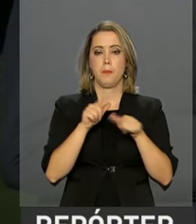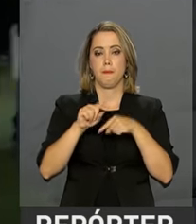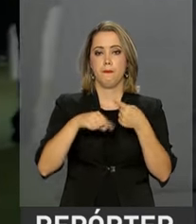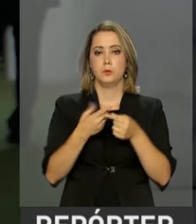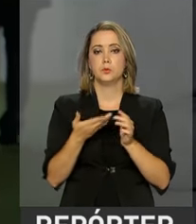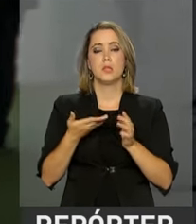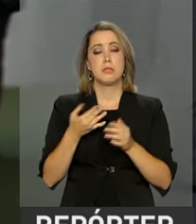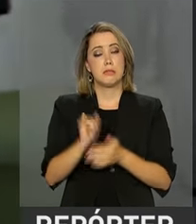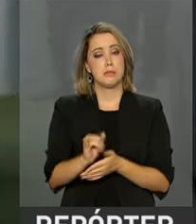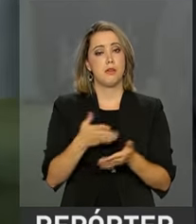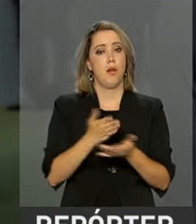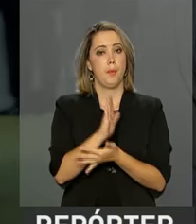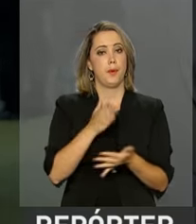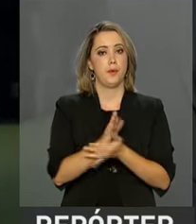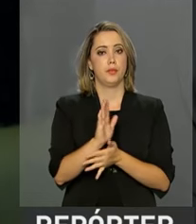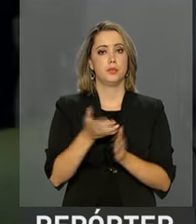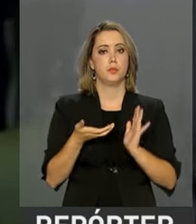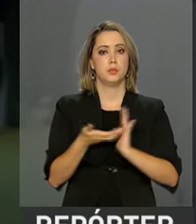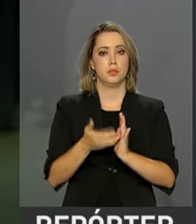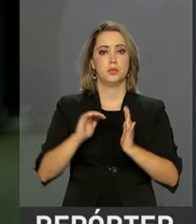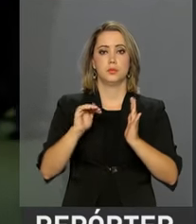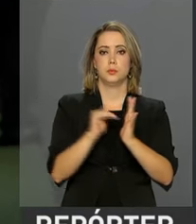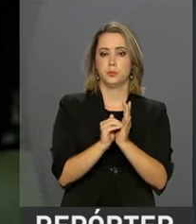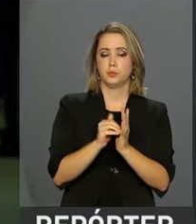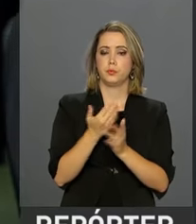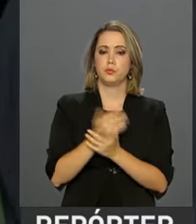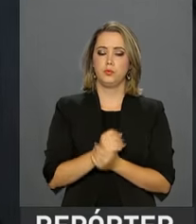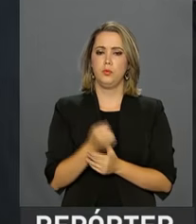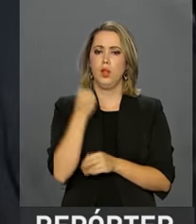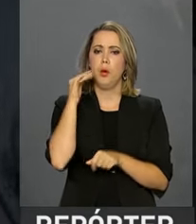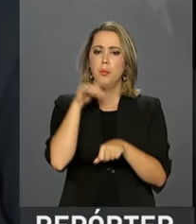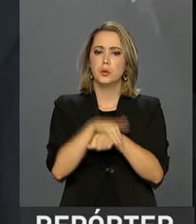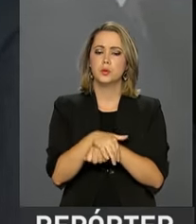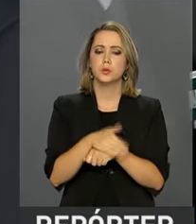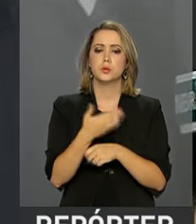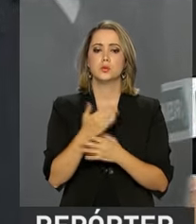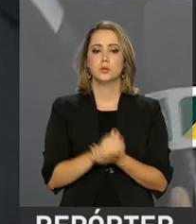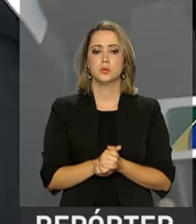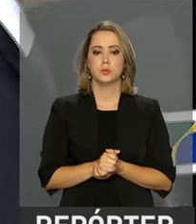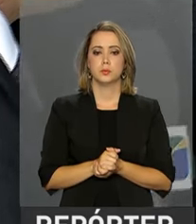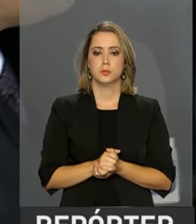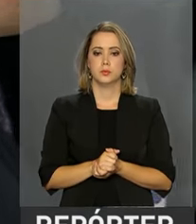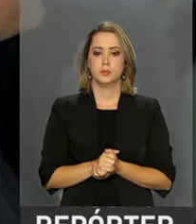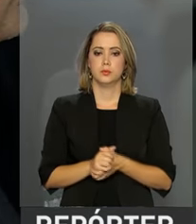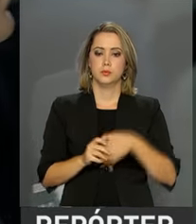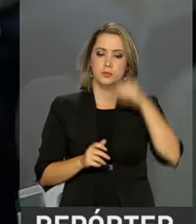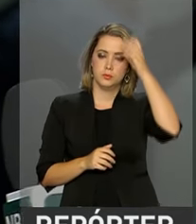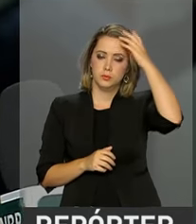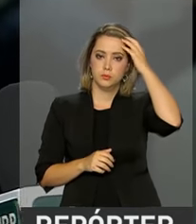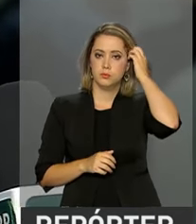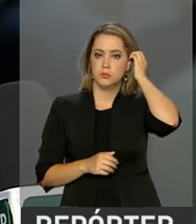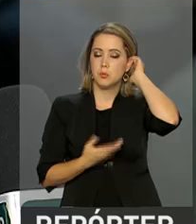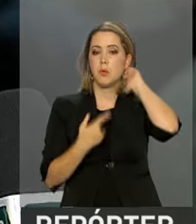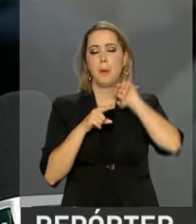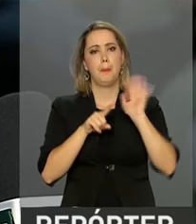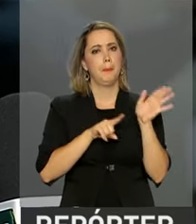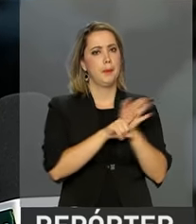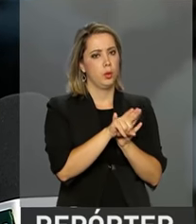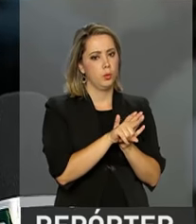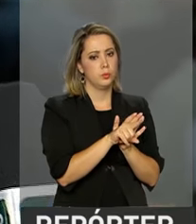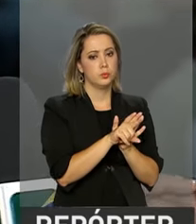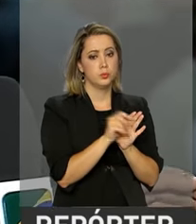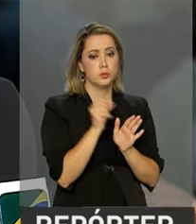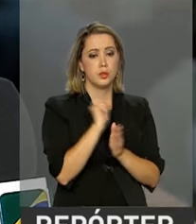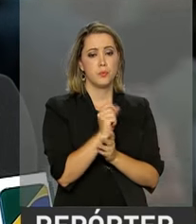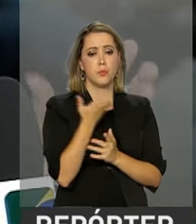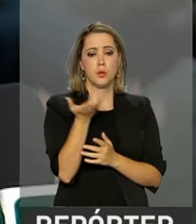pelo Senado. Antes de falarmos dos impactos, deputado, boa noite. Boa noite. Eu queria que o senhor me dissesse um pouquinho se esse projeto